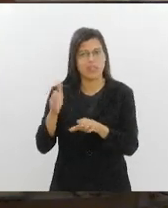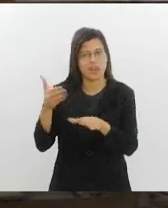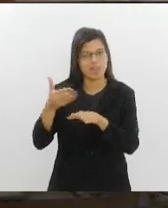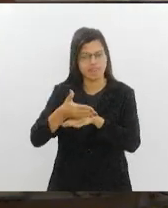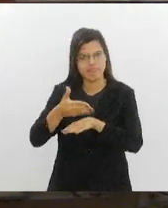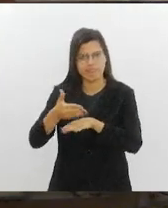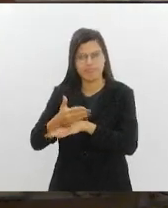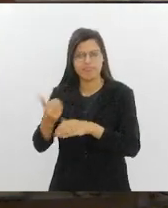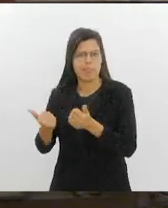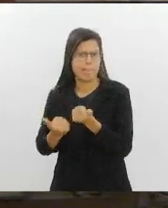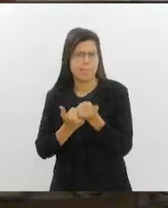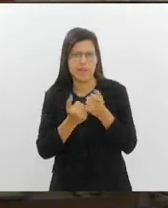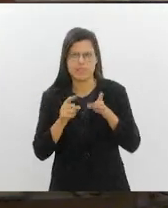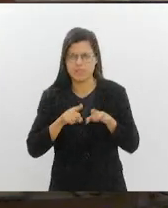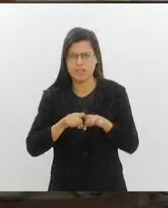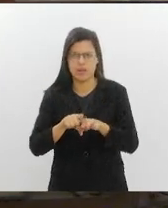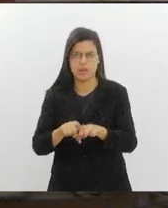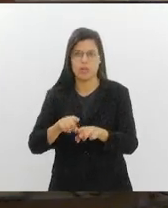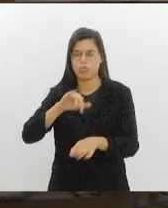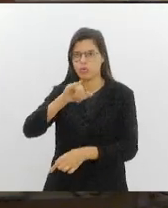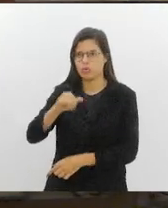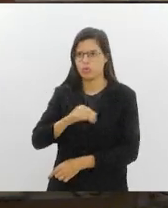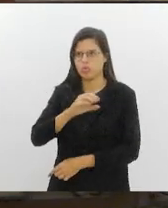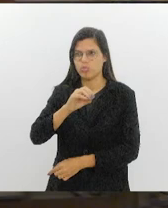todo mundo. E João,